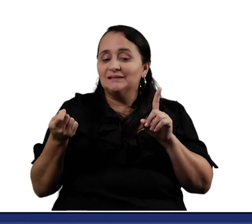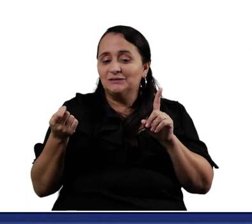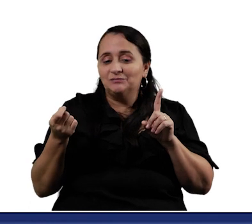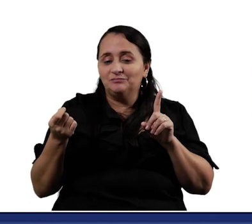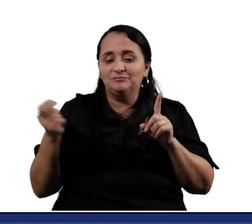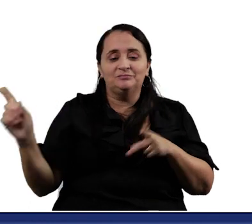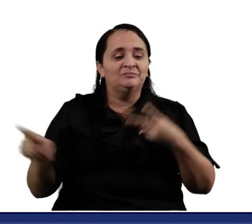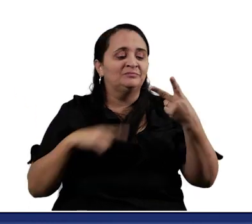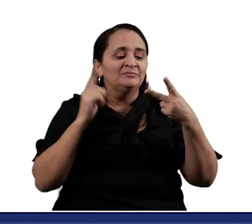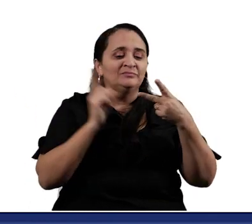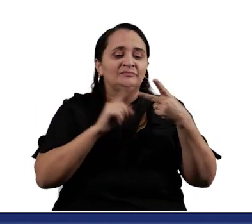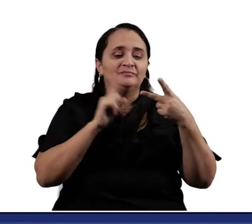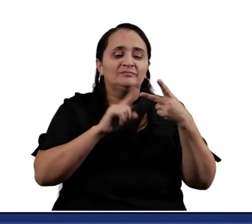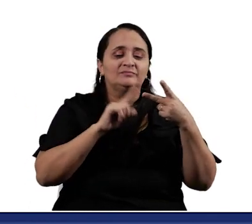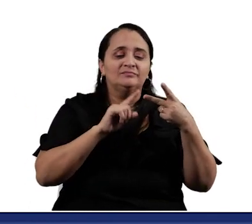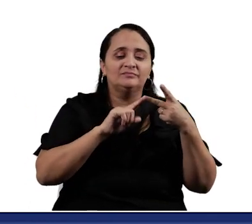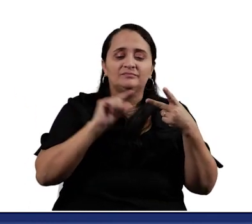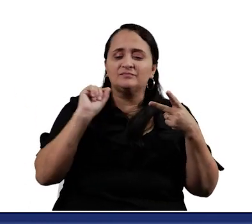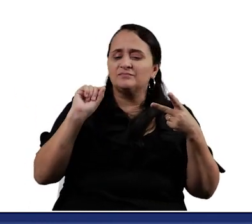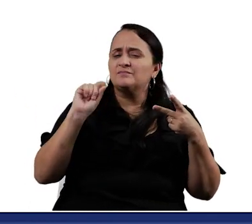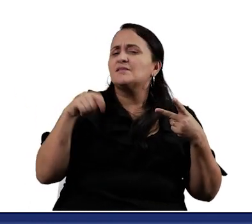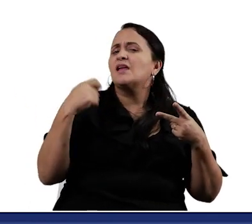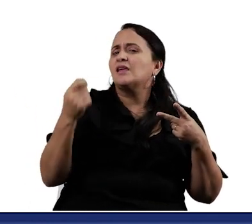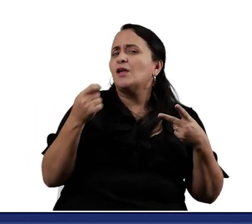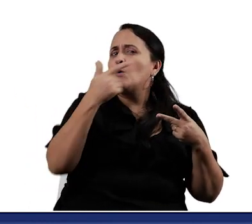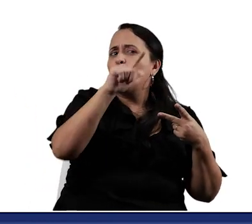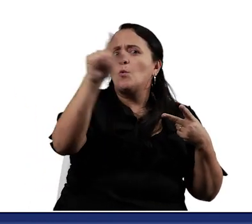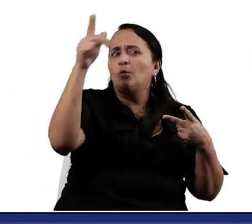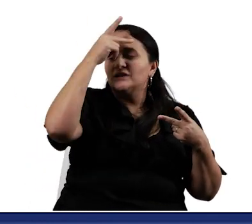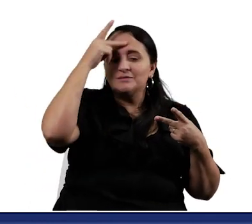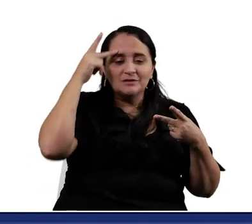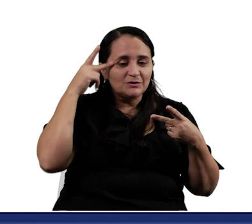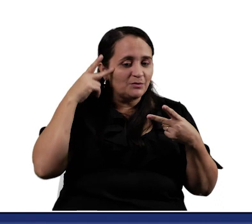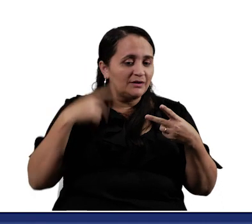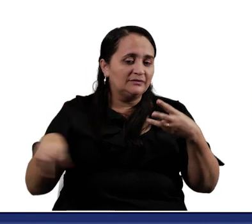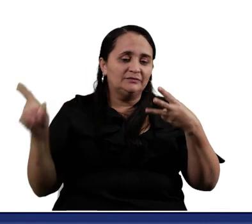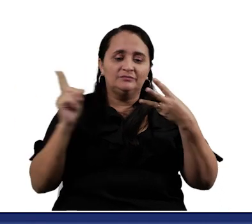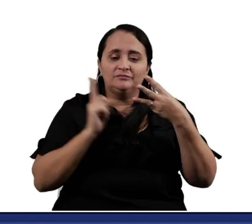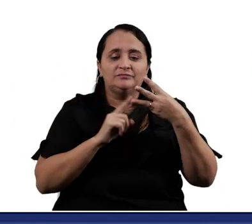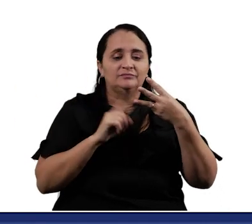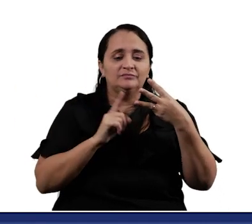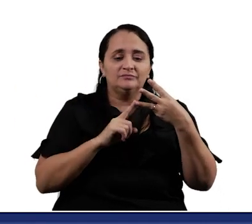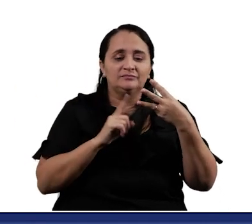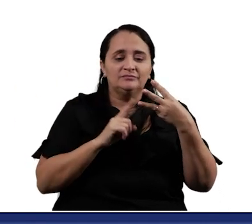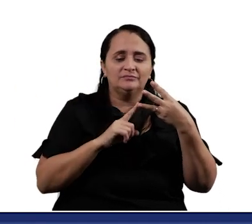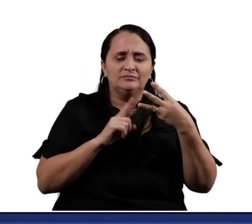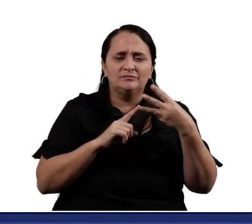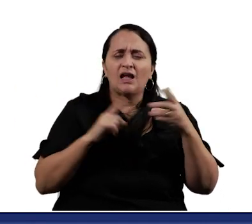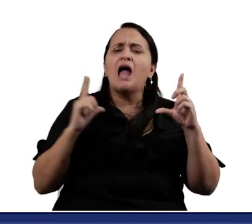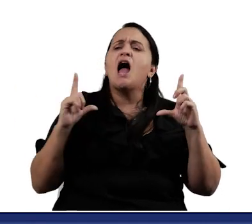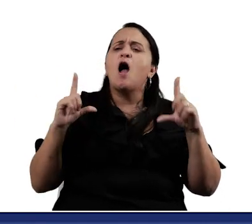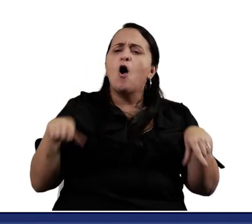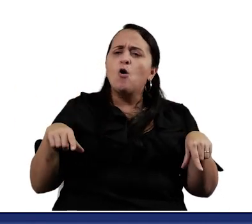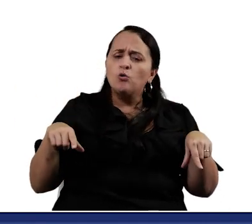dessa história? Vocês conseguiram prestar bem atenção? E onde se passa essa história? E uma coisa muito importante que